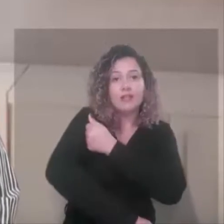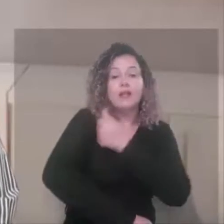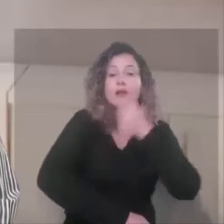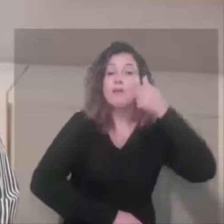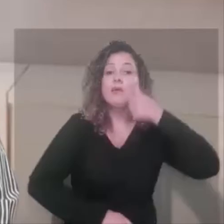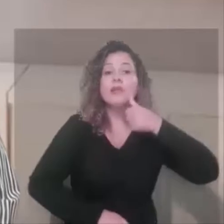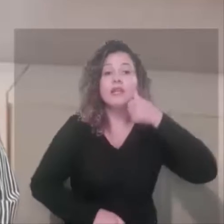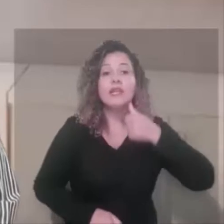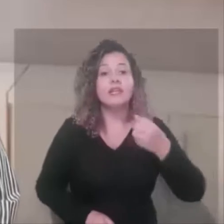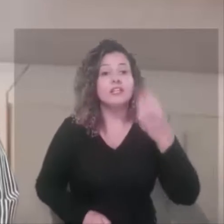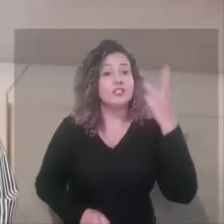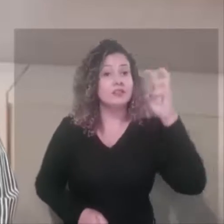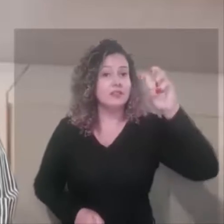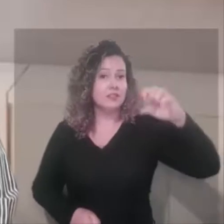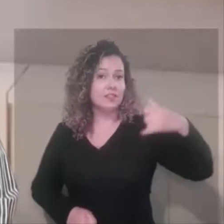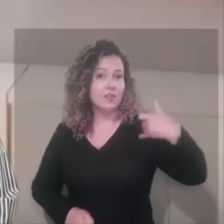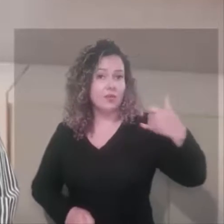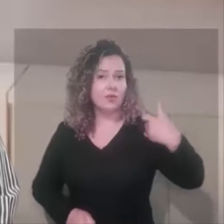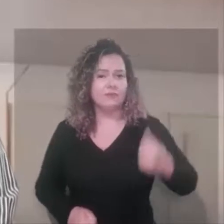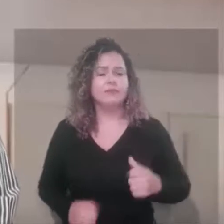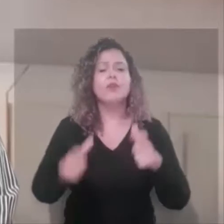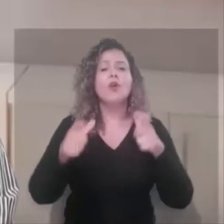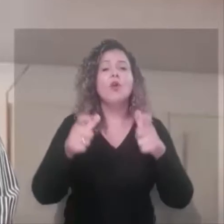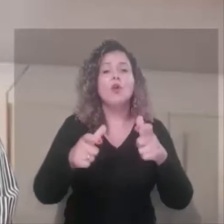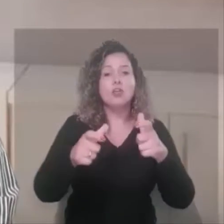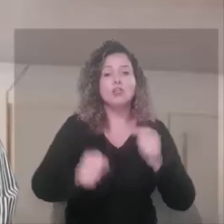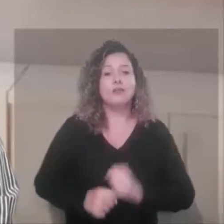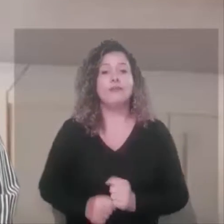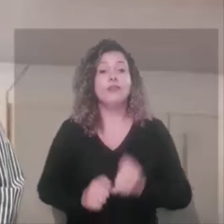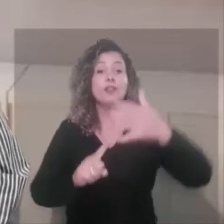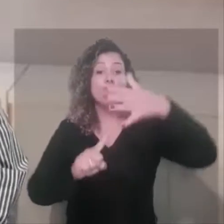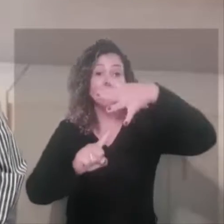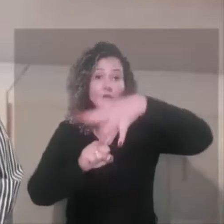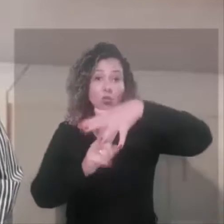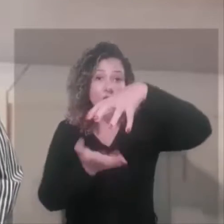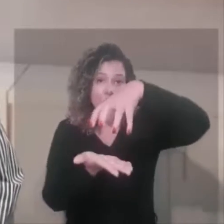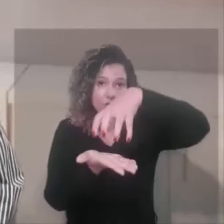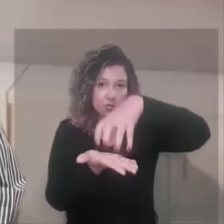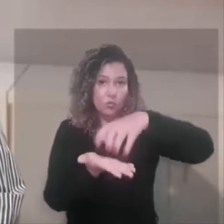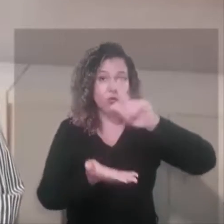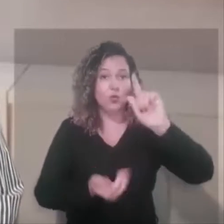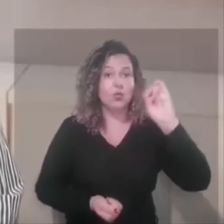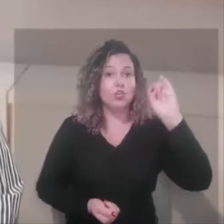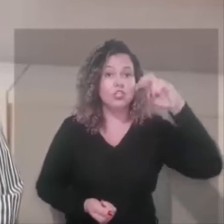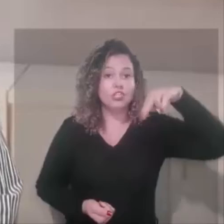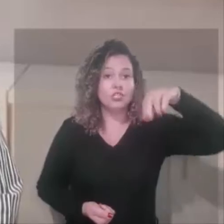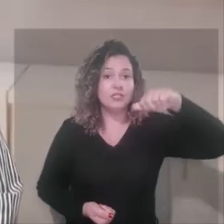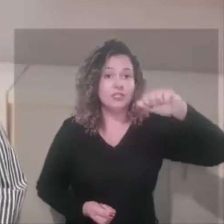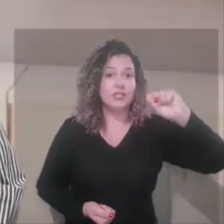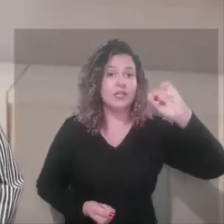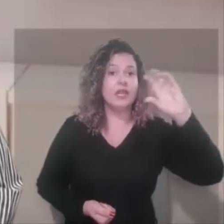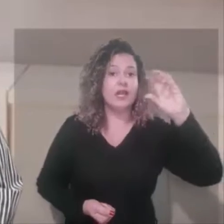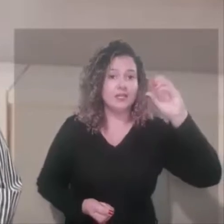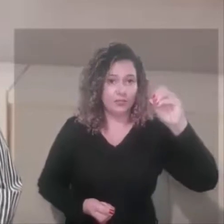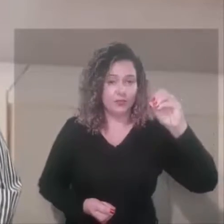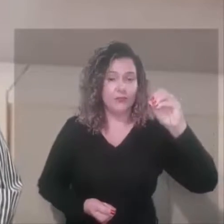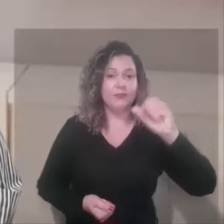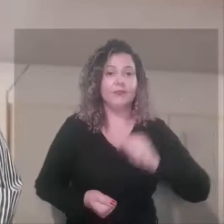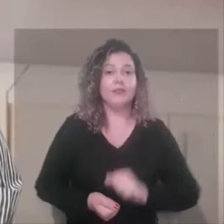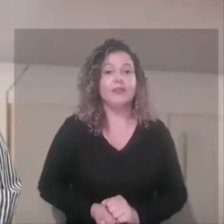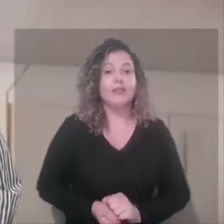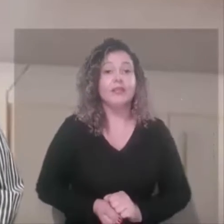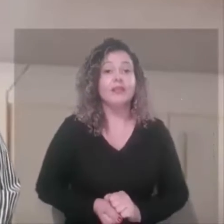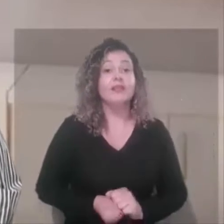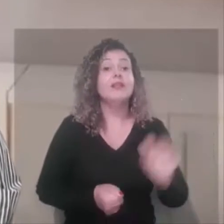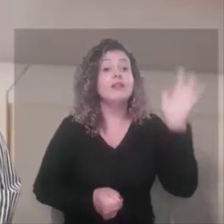idade, no ginásio coberto Dr. Márcio Paulino, que fica na Praça da Feirinha, e na Faculdade Atenas, na Avenida Perimetral, ao lado da